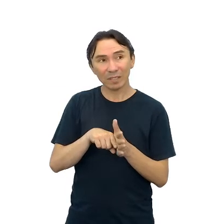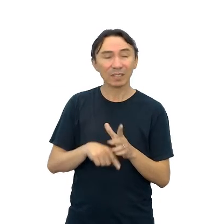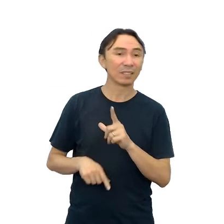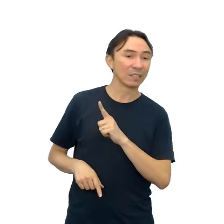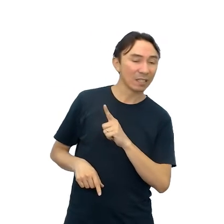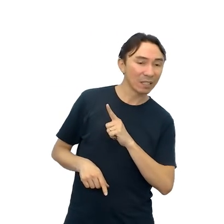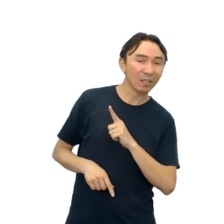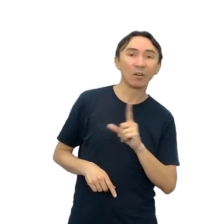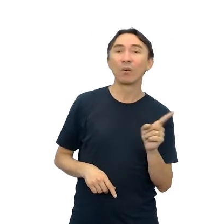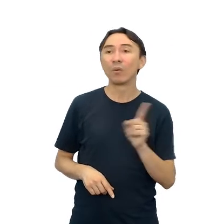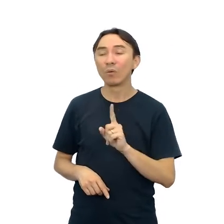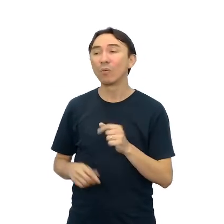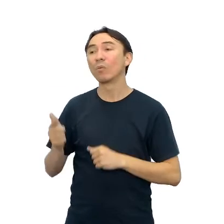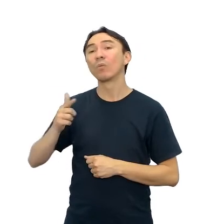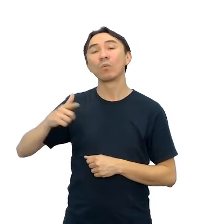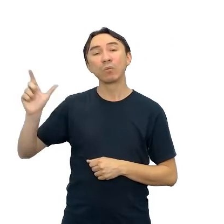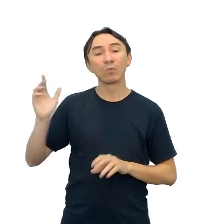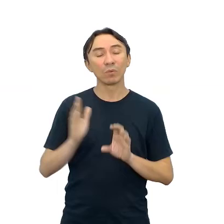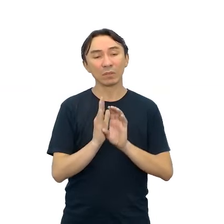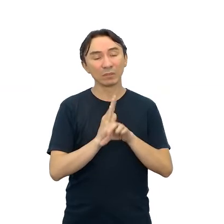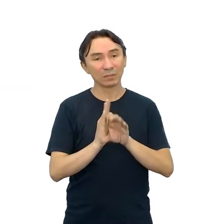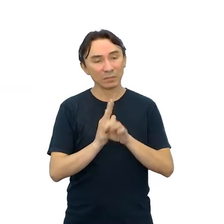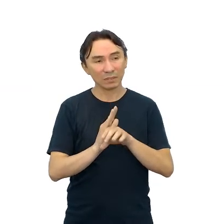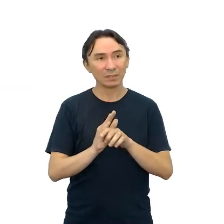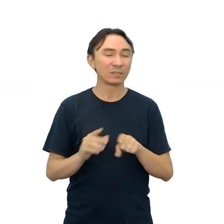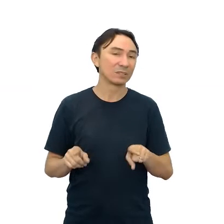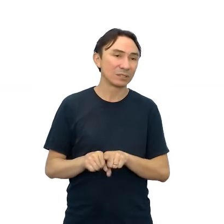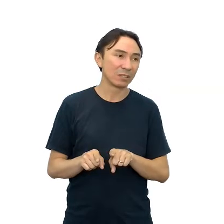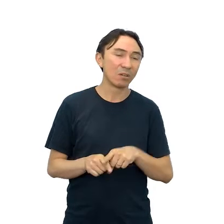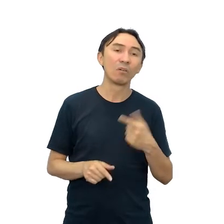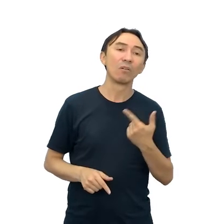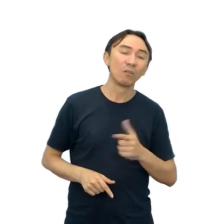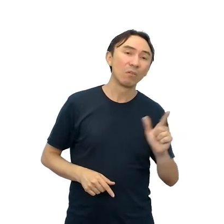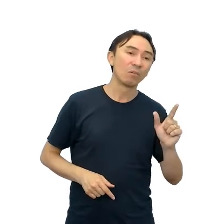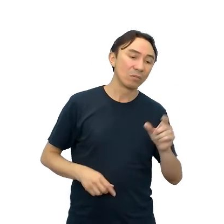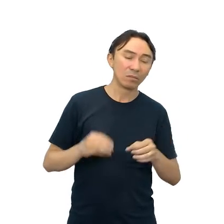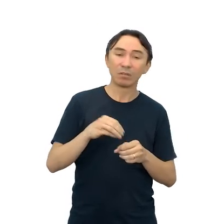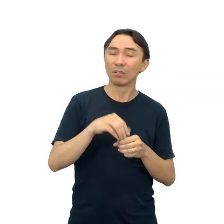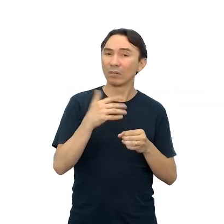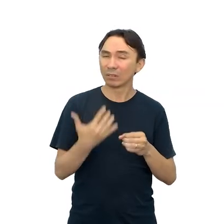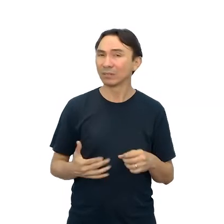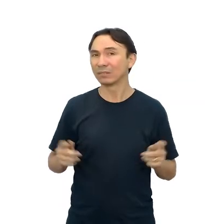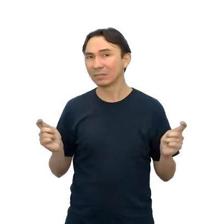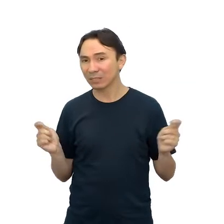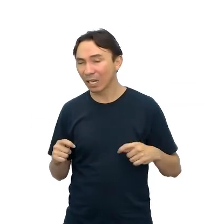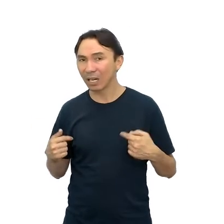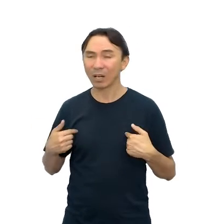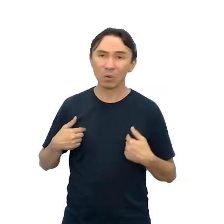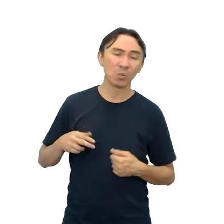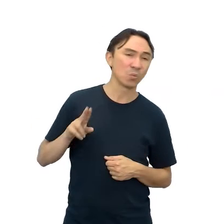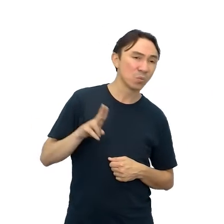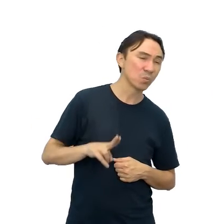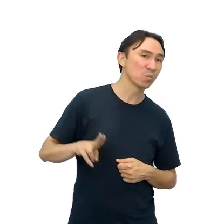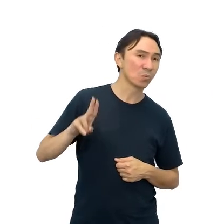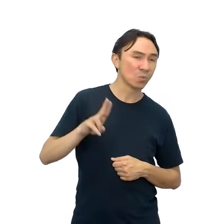outros conceitos e outros conteúdos que eu poderia utilizar para